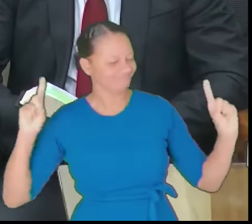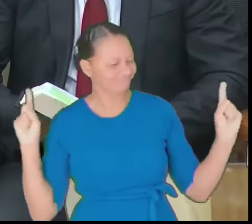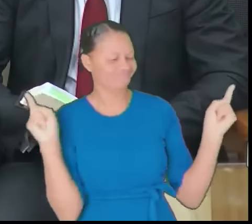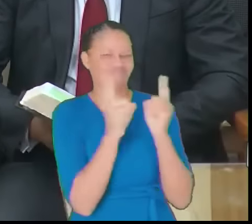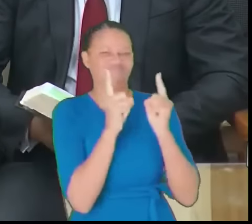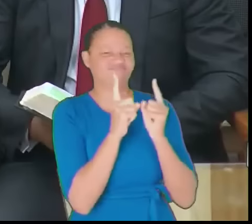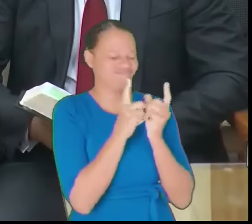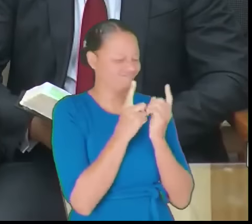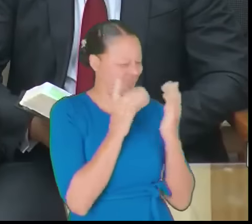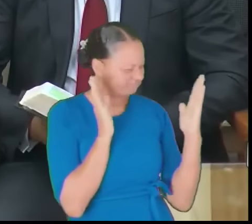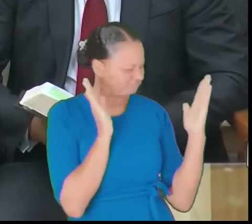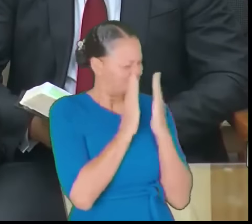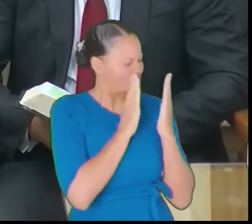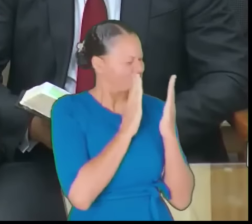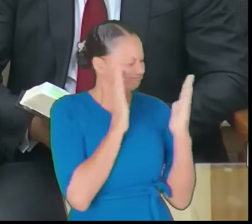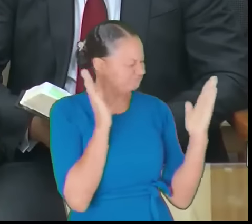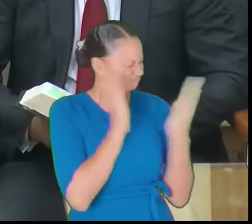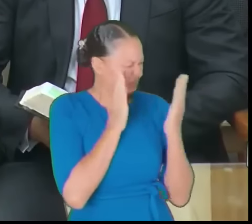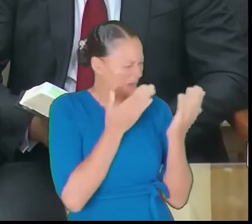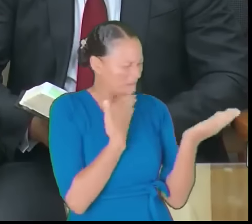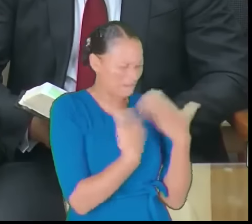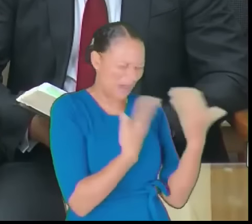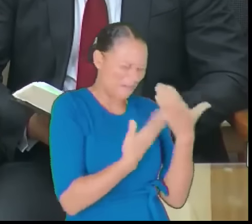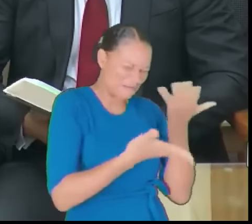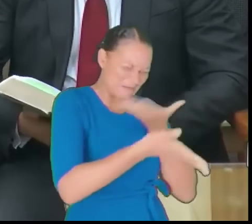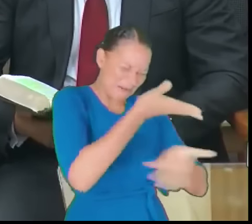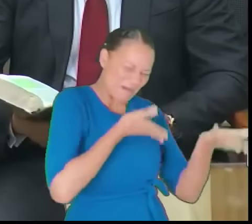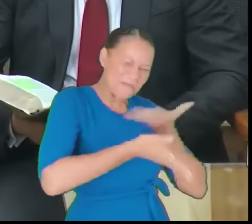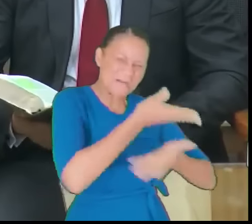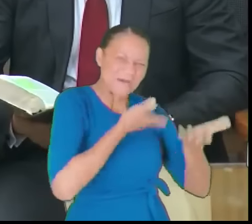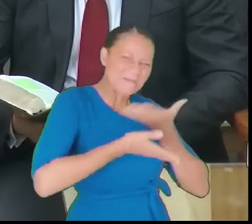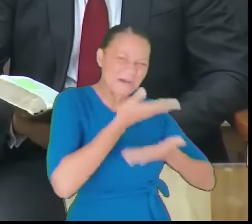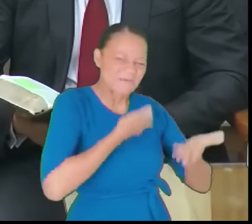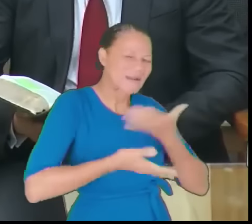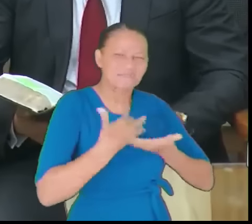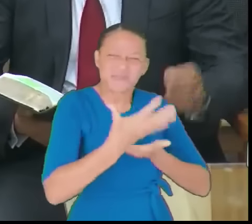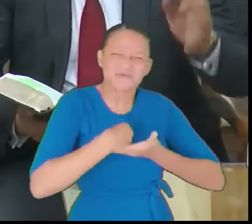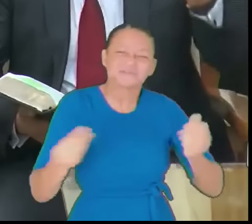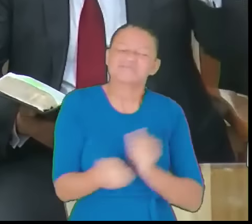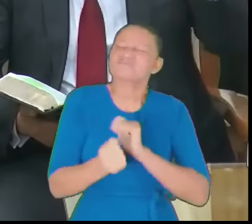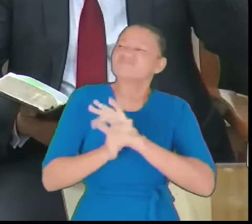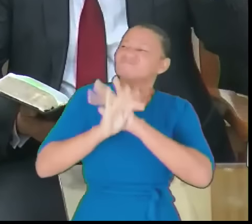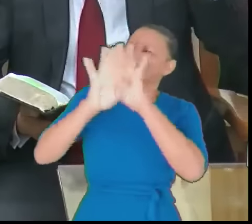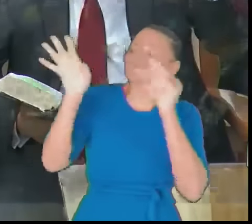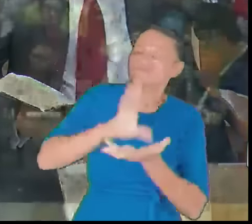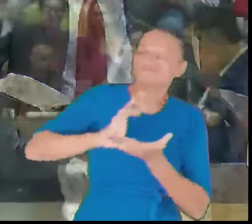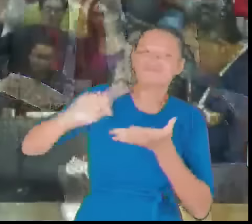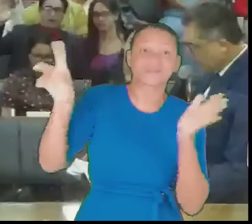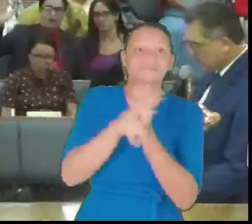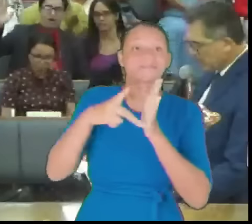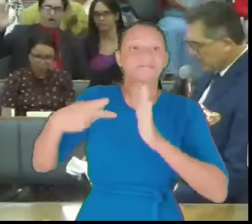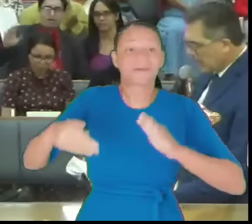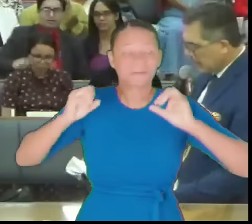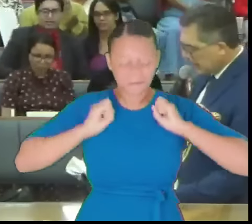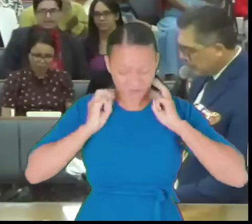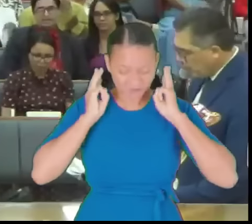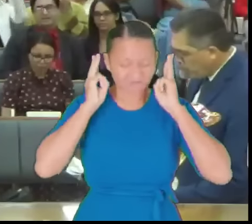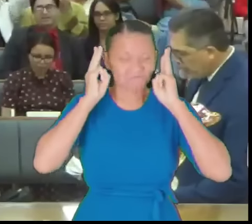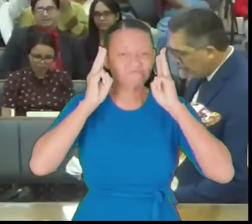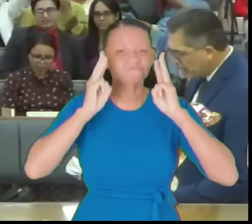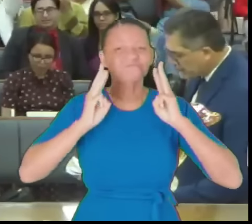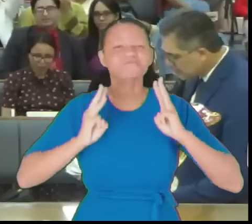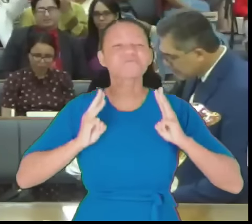com ele cara a cara. Dê glória para o Deus de Moisés. Aleluia.